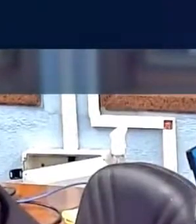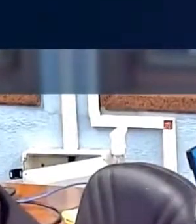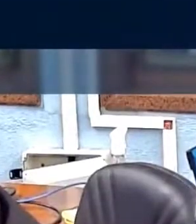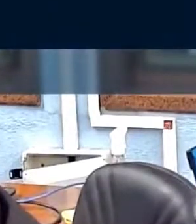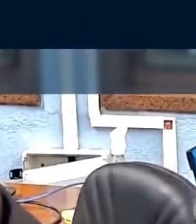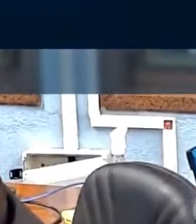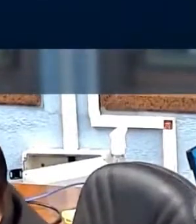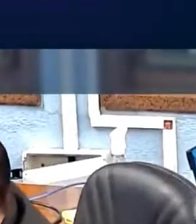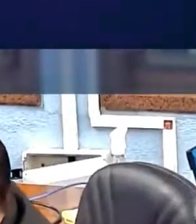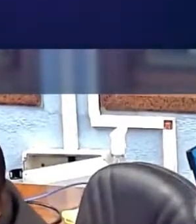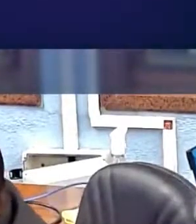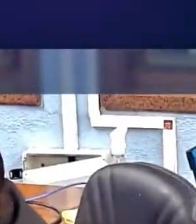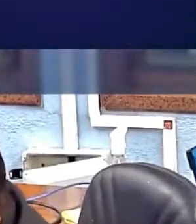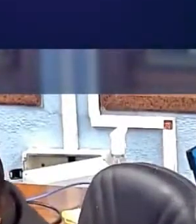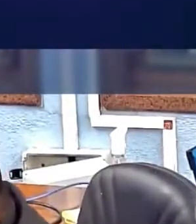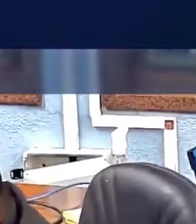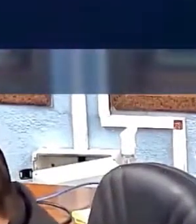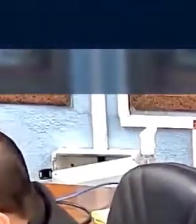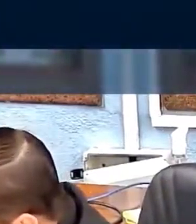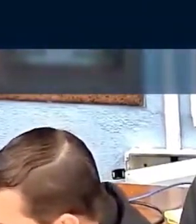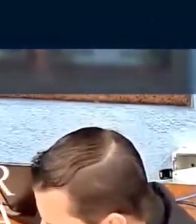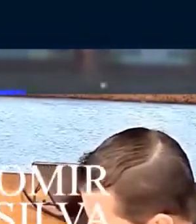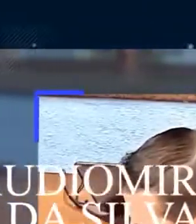E aí